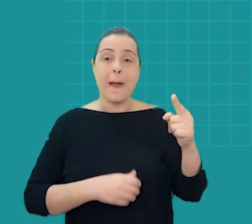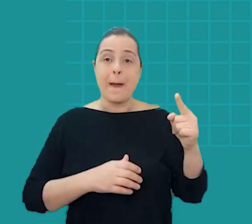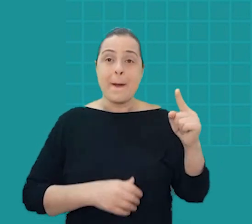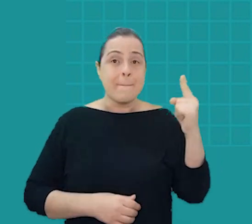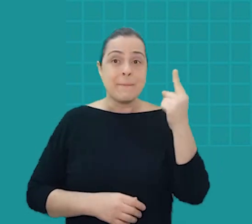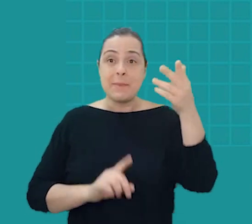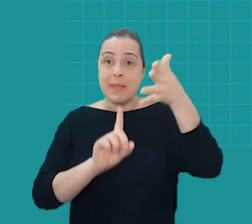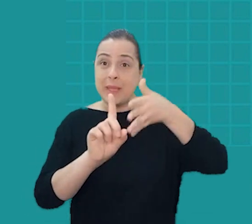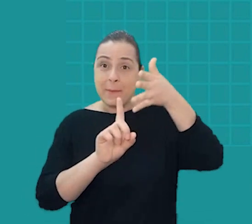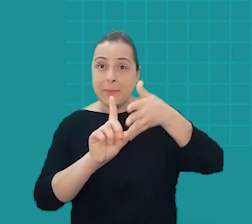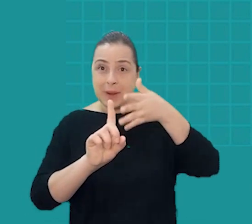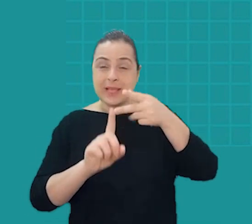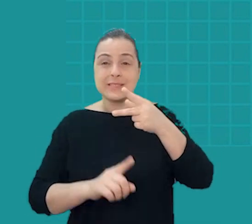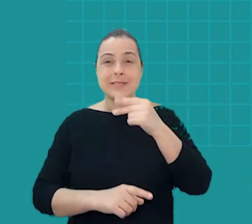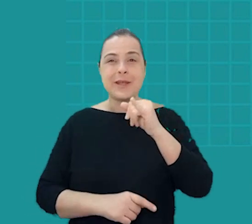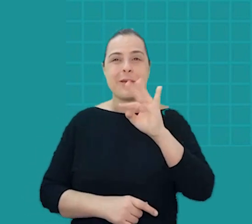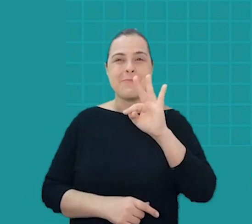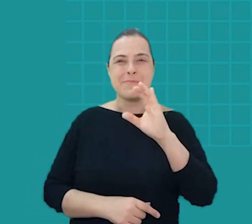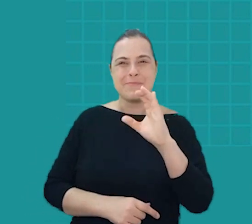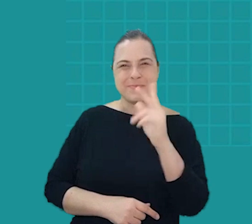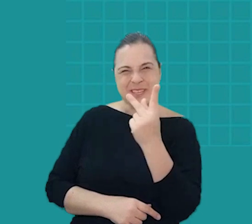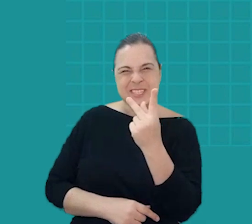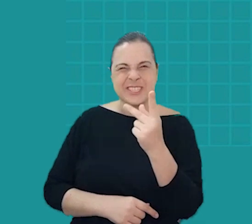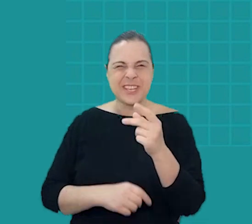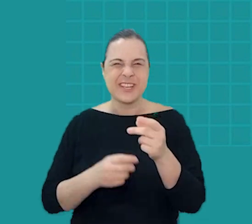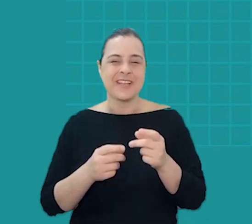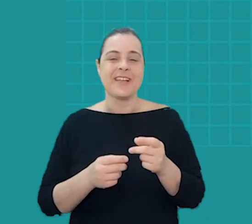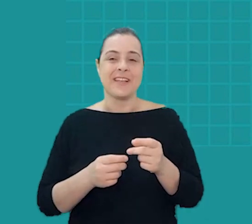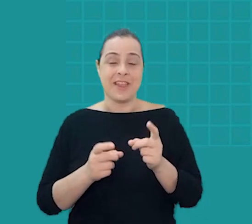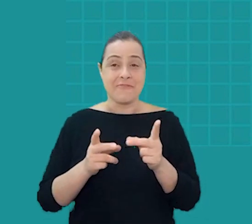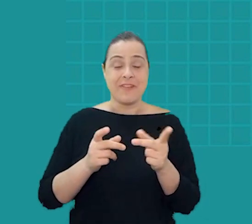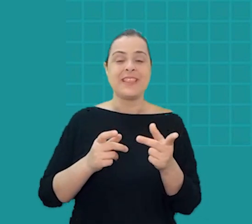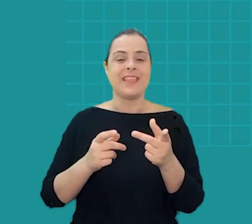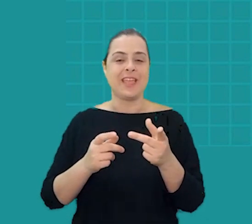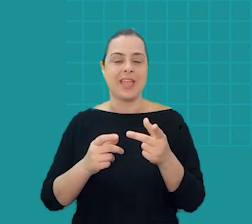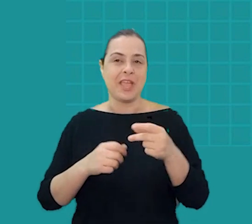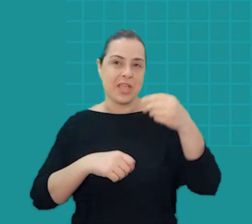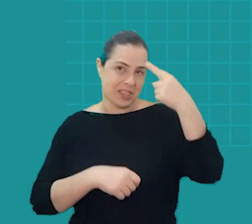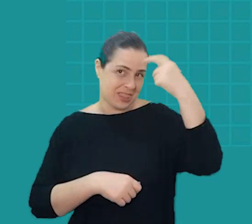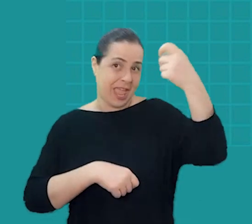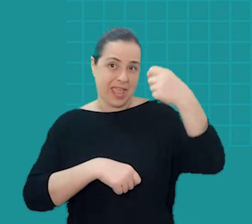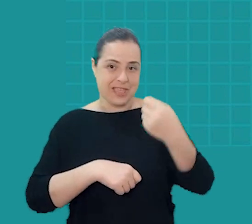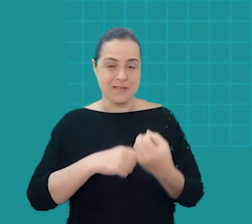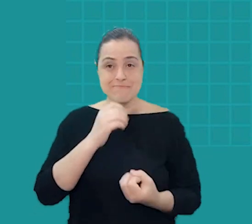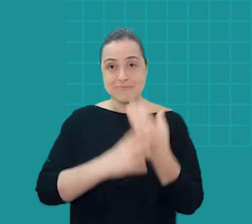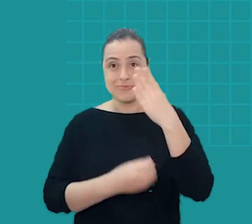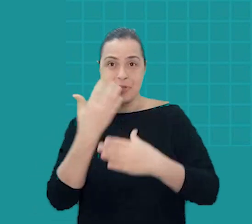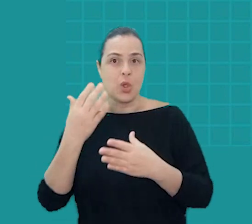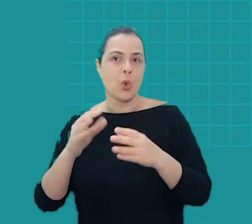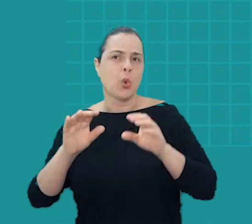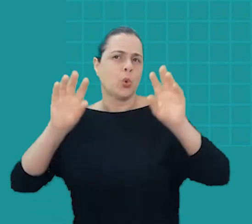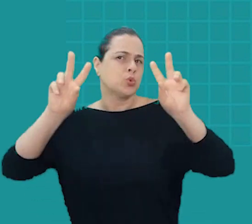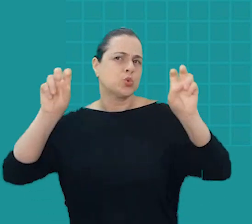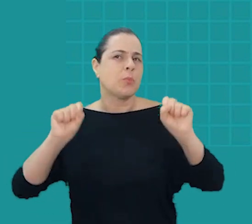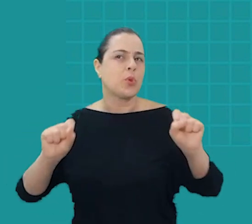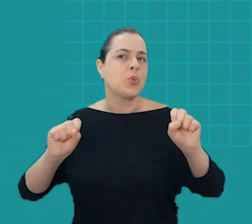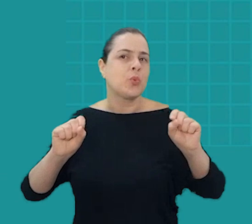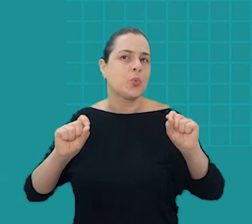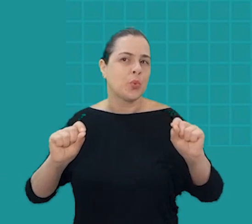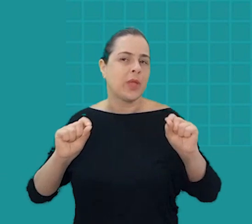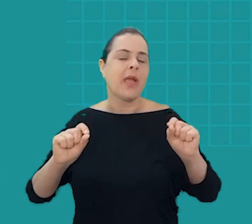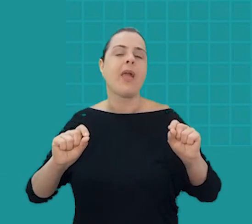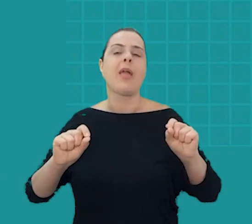aí começou a vir os norteadores. Primeiro, a Bayer me reconheceu como jovem embaixador